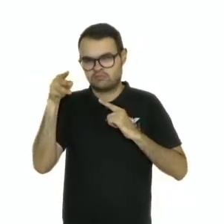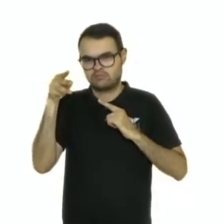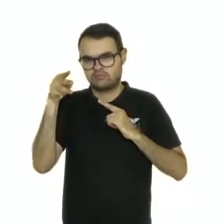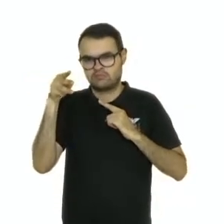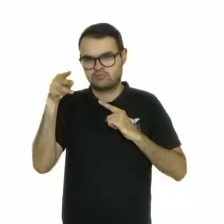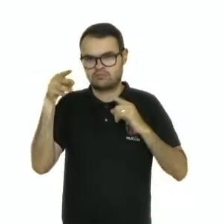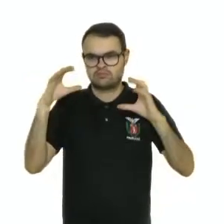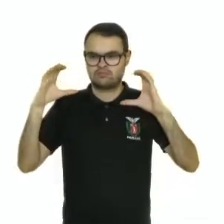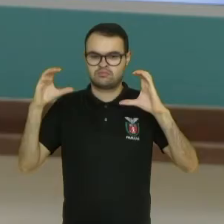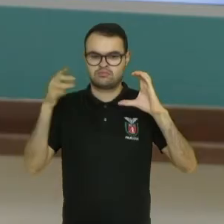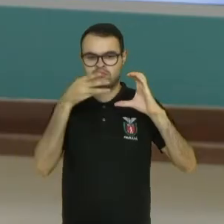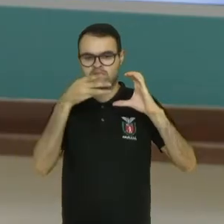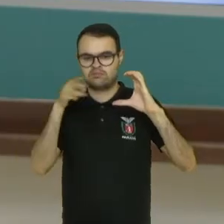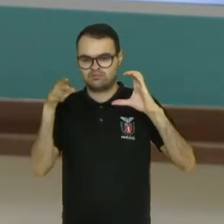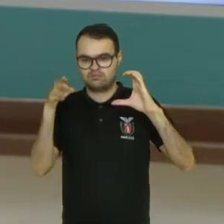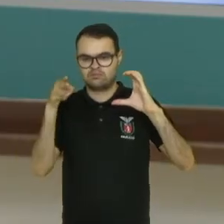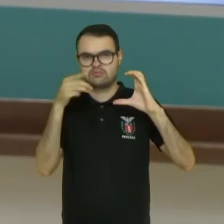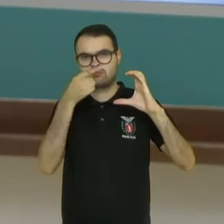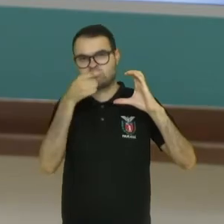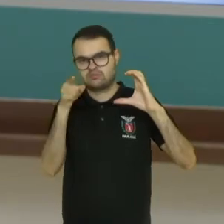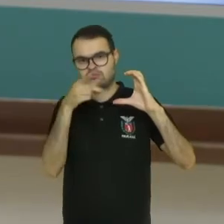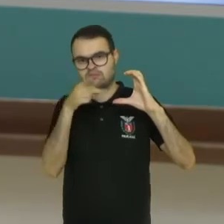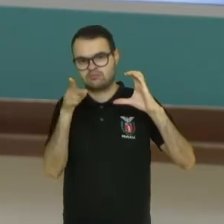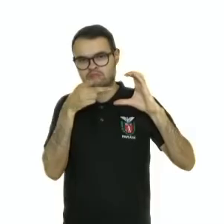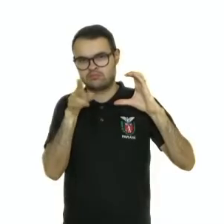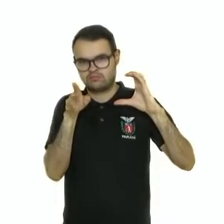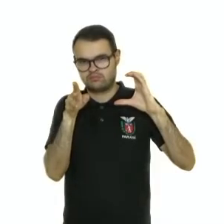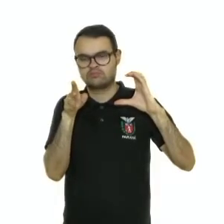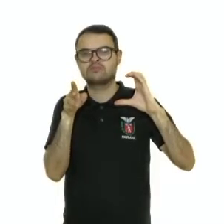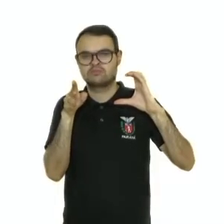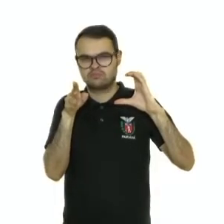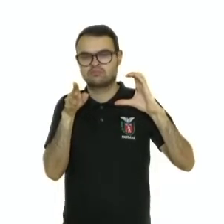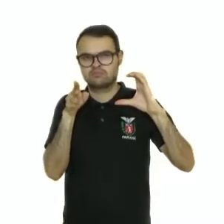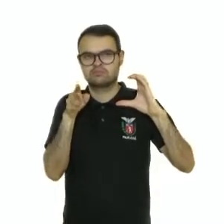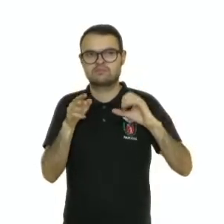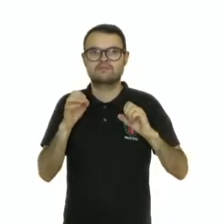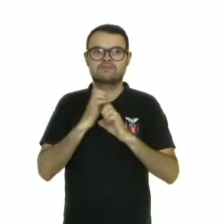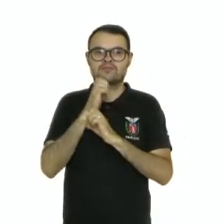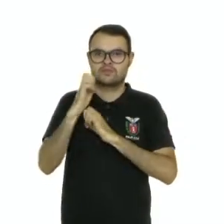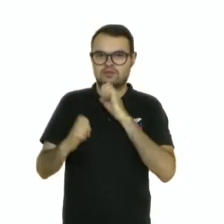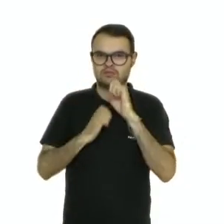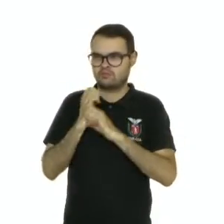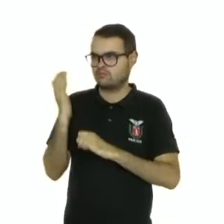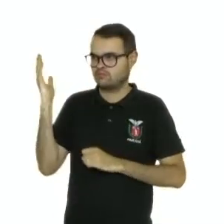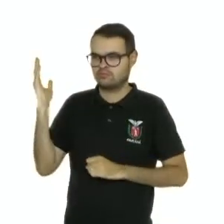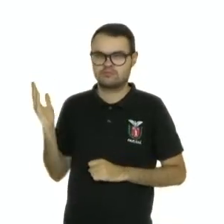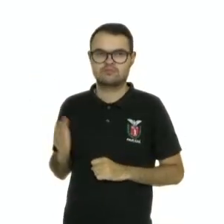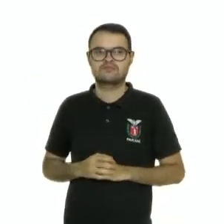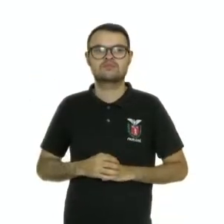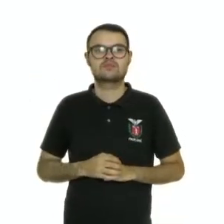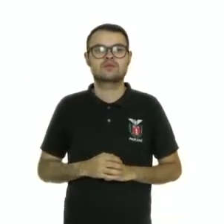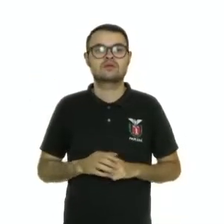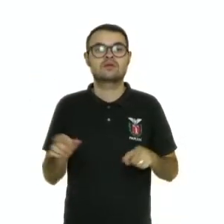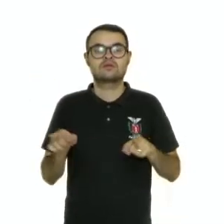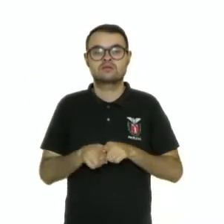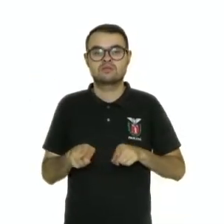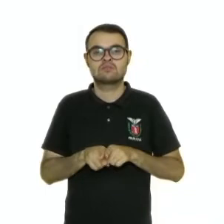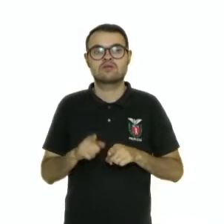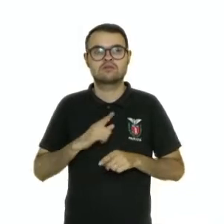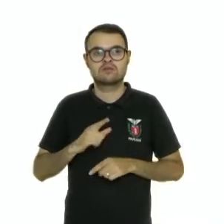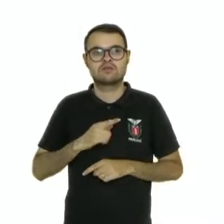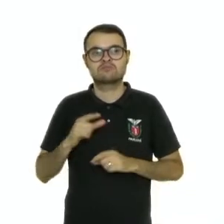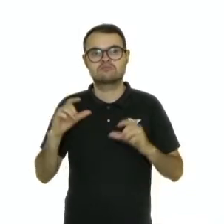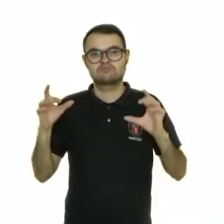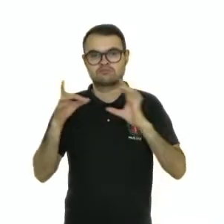ligações aqui em sequência, os 3 tracinhos na estrutura e eletrônica com as bolinhas. É ligação tripla entre o carbono e